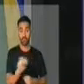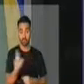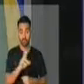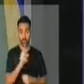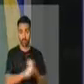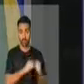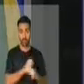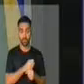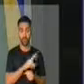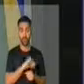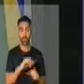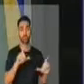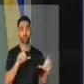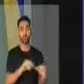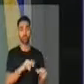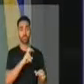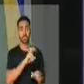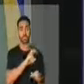para